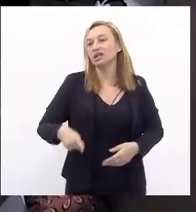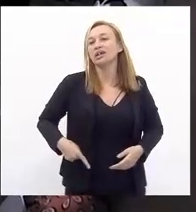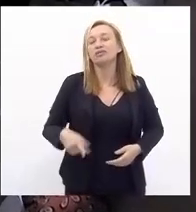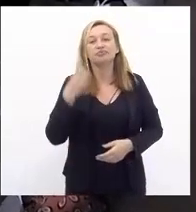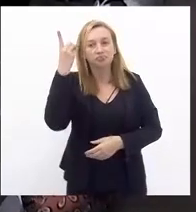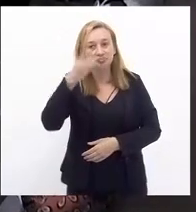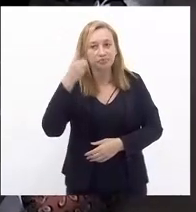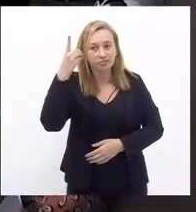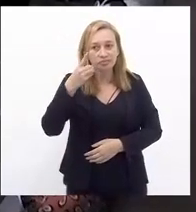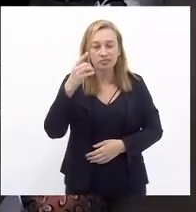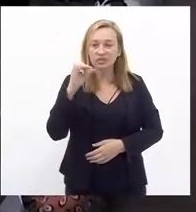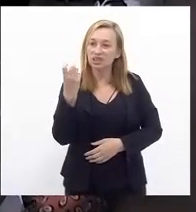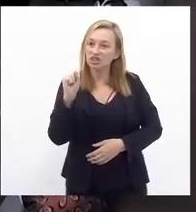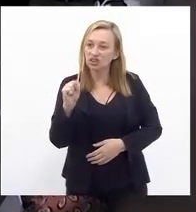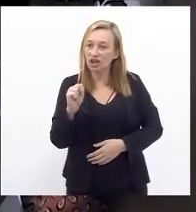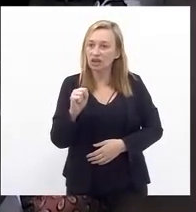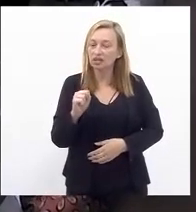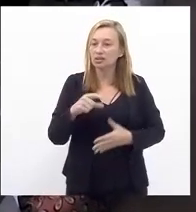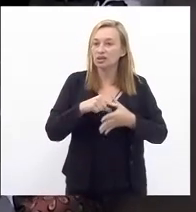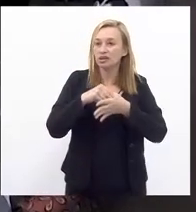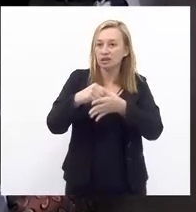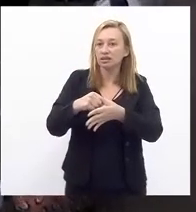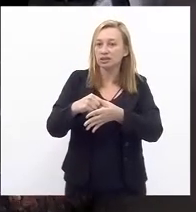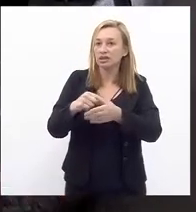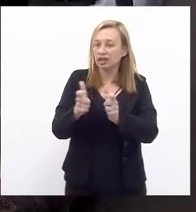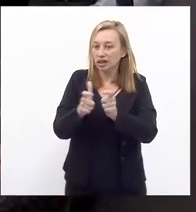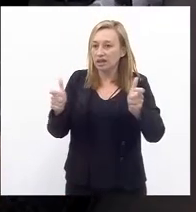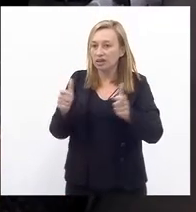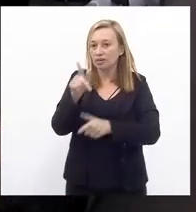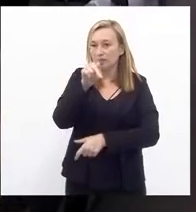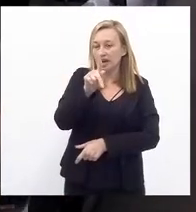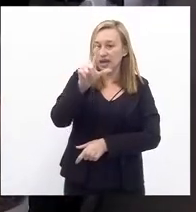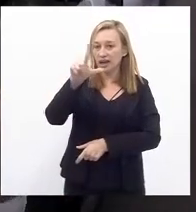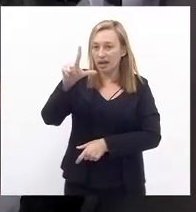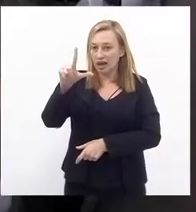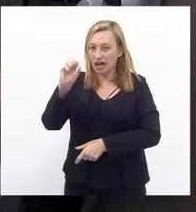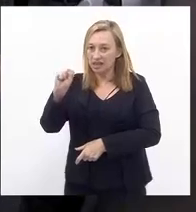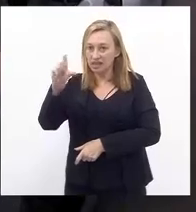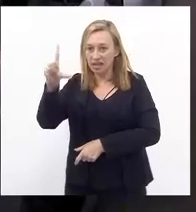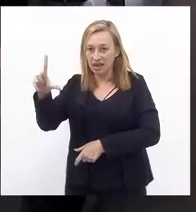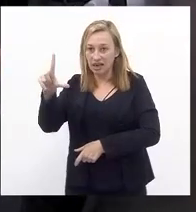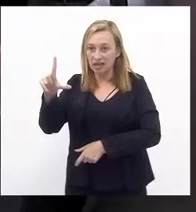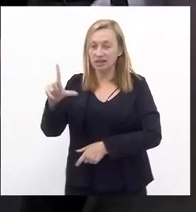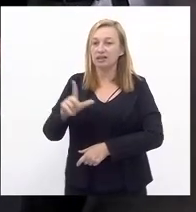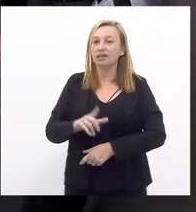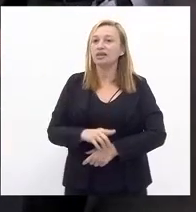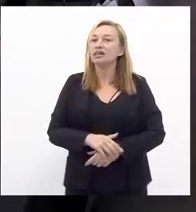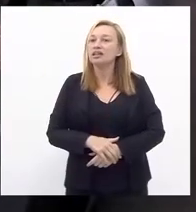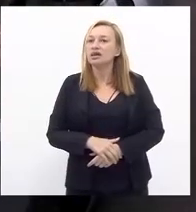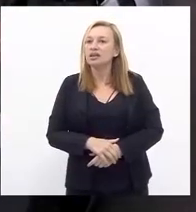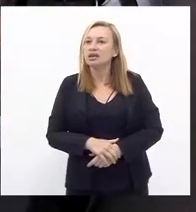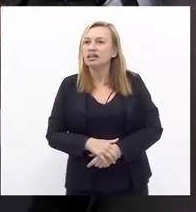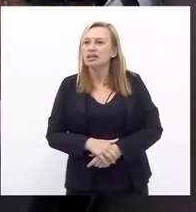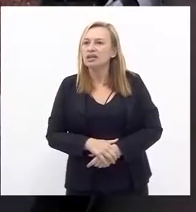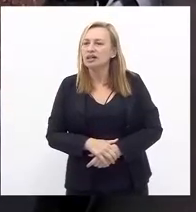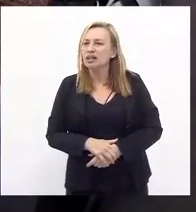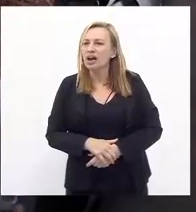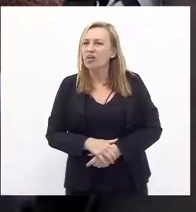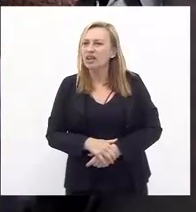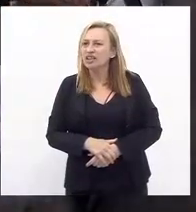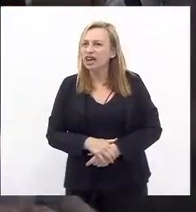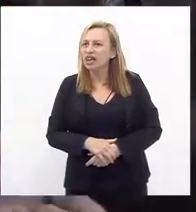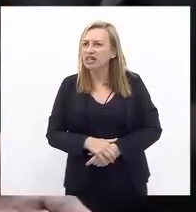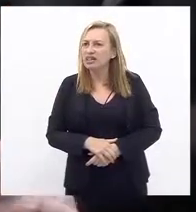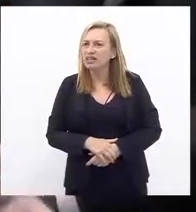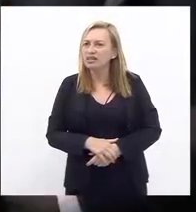Deputado Charles Líder grande líder do PS aí e agora vai ser bem né não é bem mais é bem não